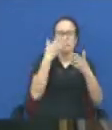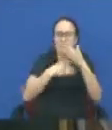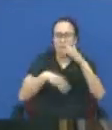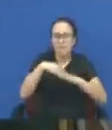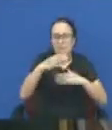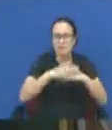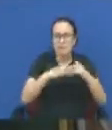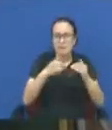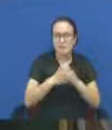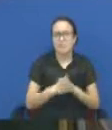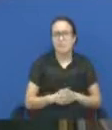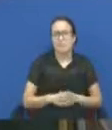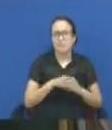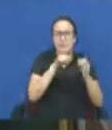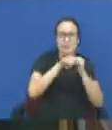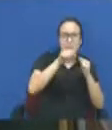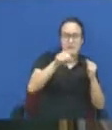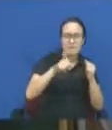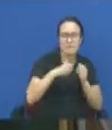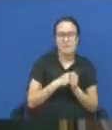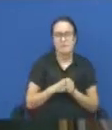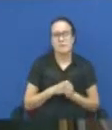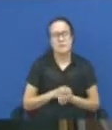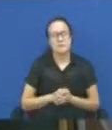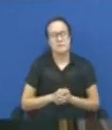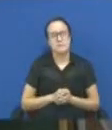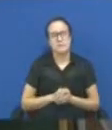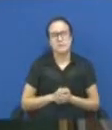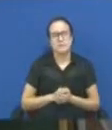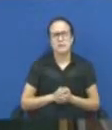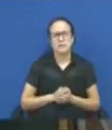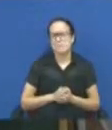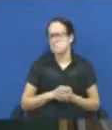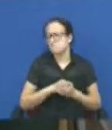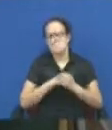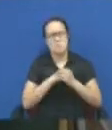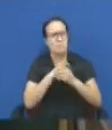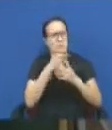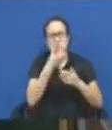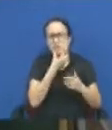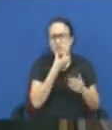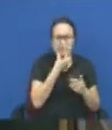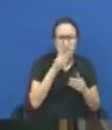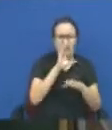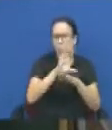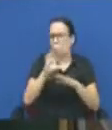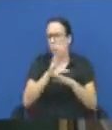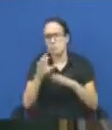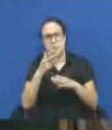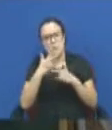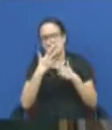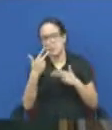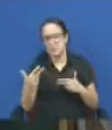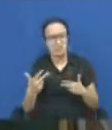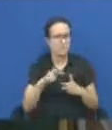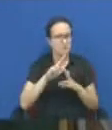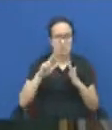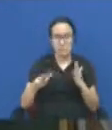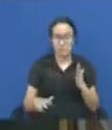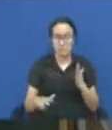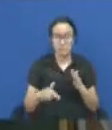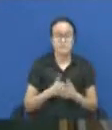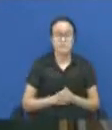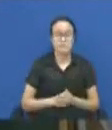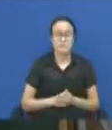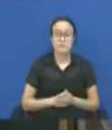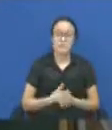basquete, futebol, um outro idioma, aprendendo, desenvolvendo as suas habilidades enquanto... Porque se o filho do pobre